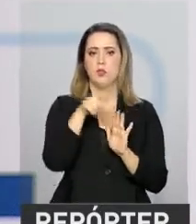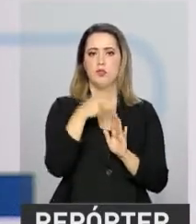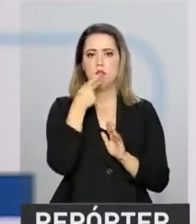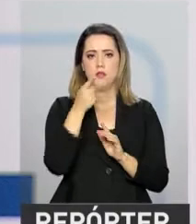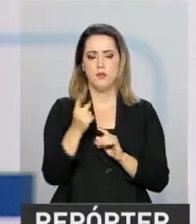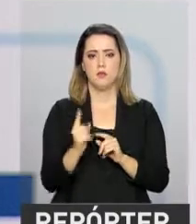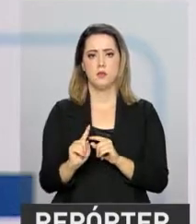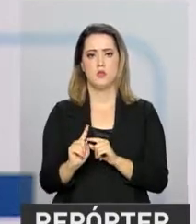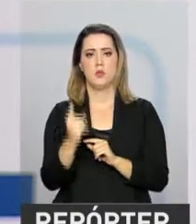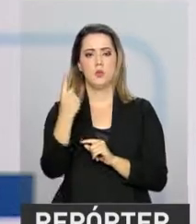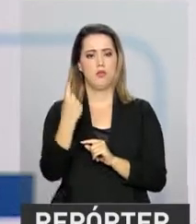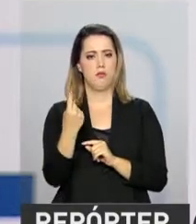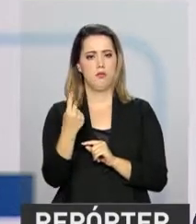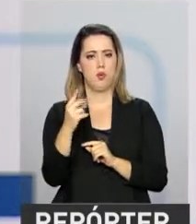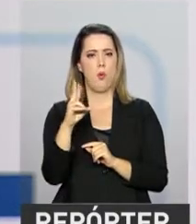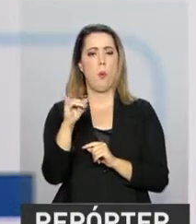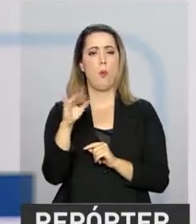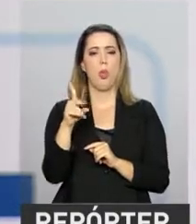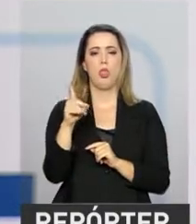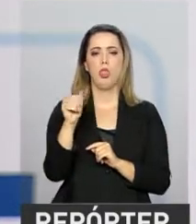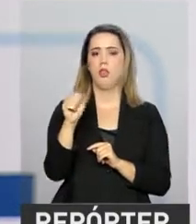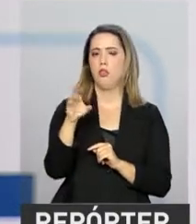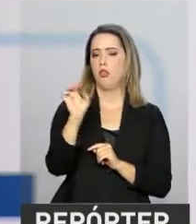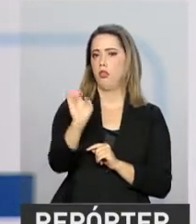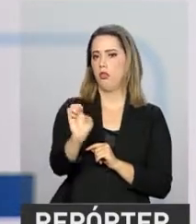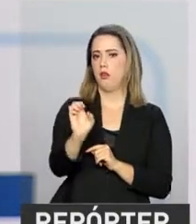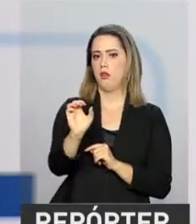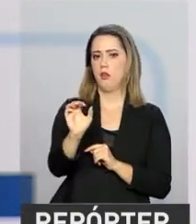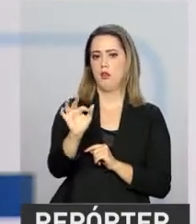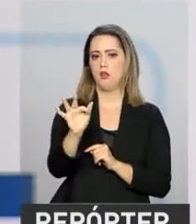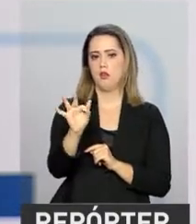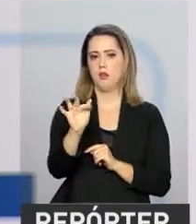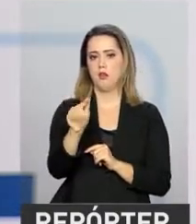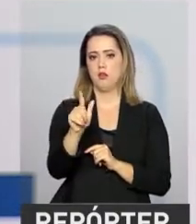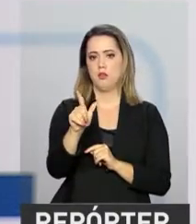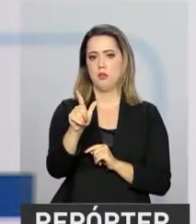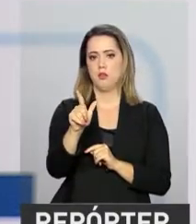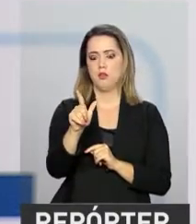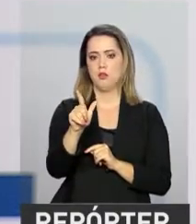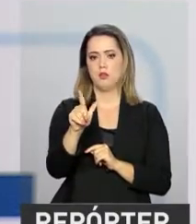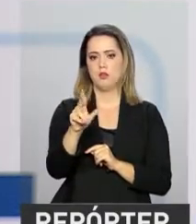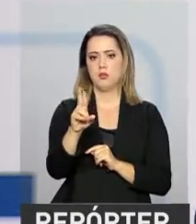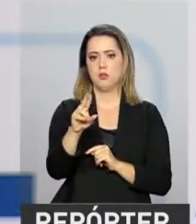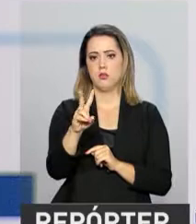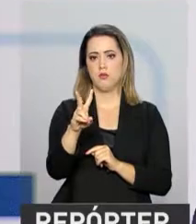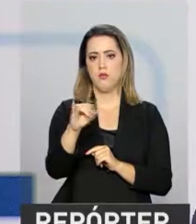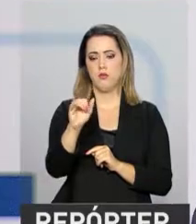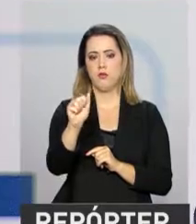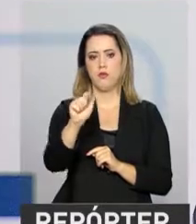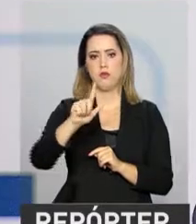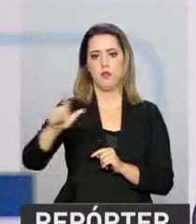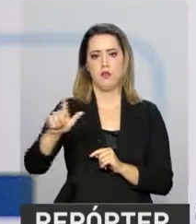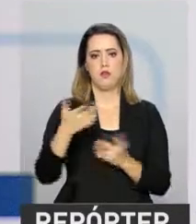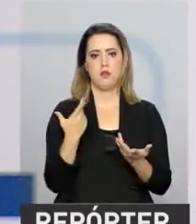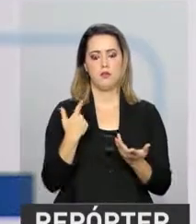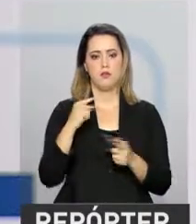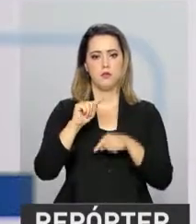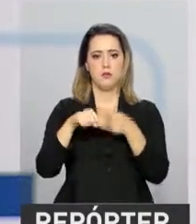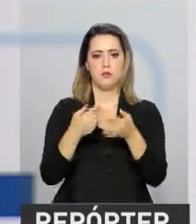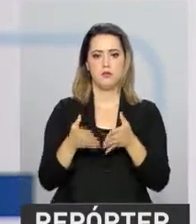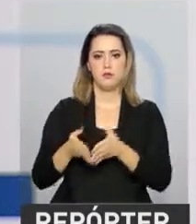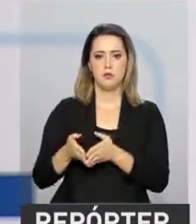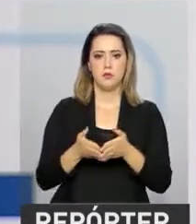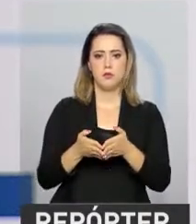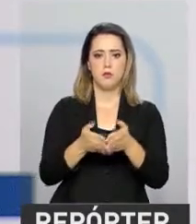unidade fluvial, né, que não dá para bater ponto às 8 e depois voltar para o almoço, não existe. O cara vai sair navegando e